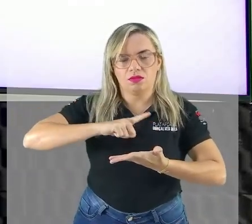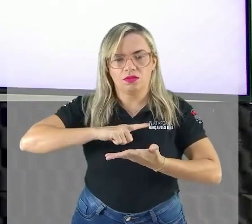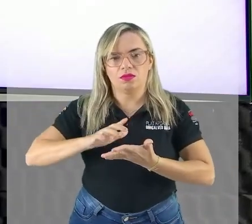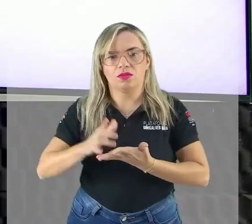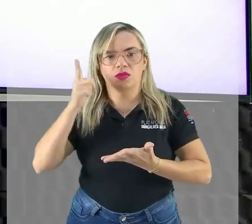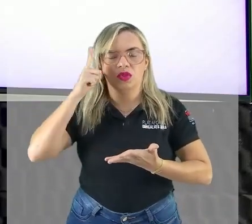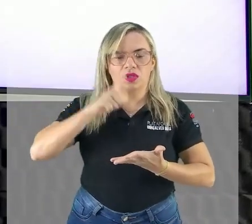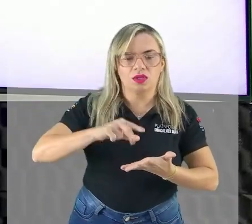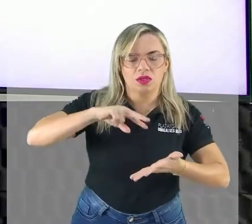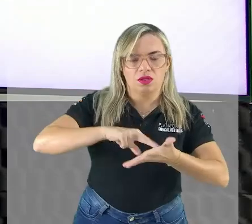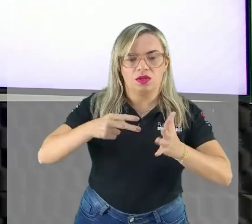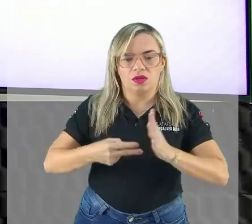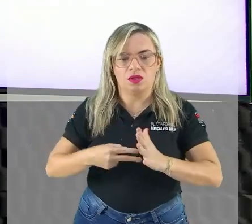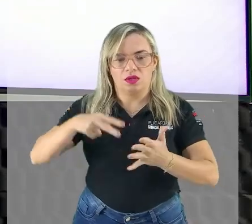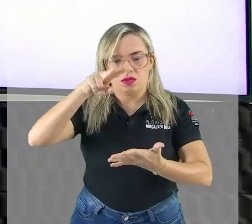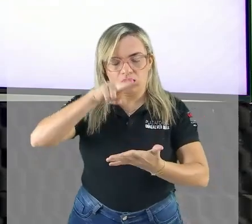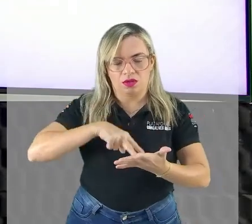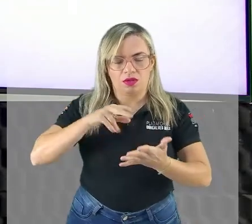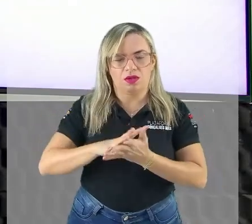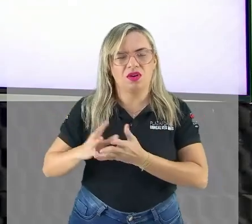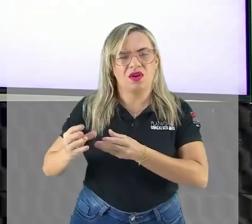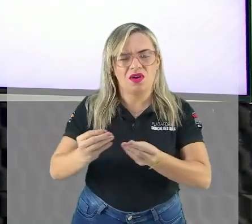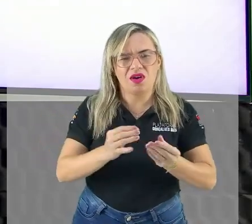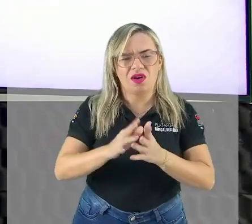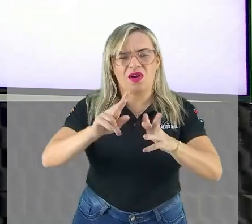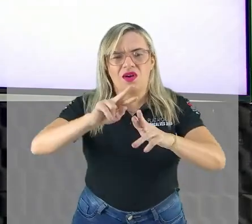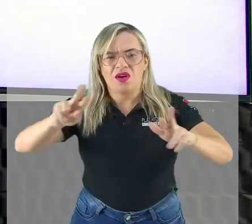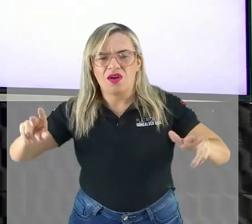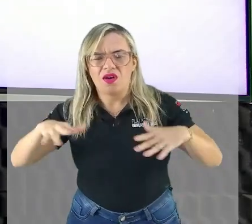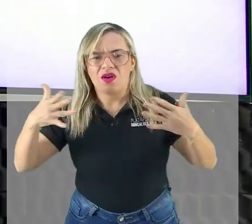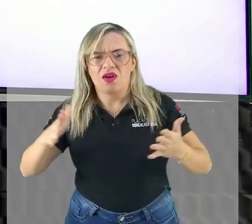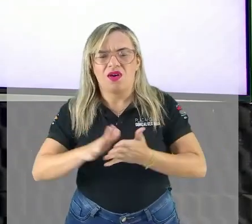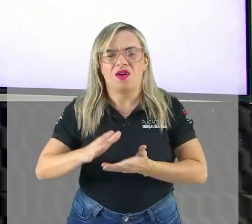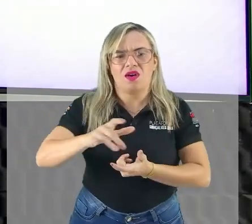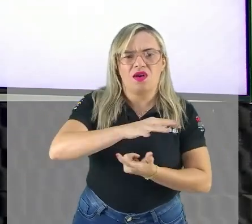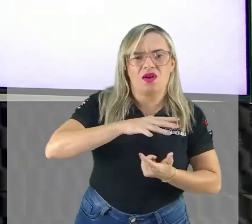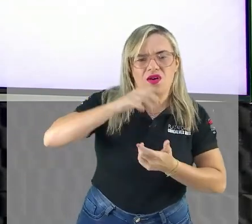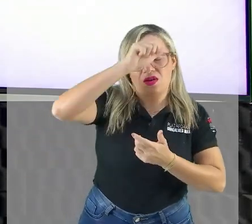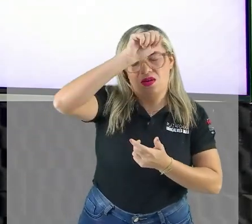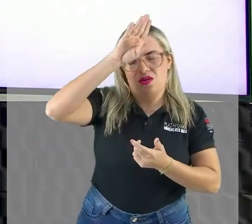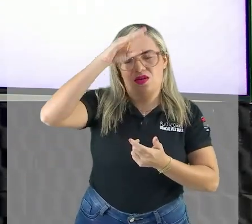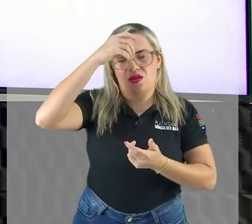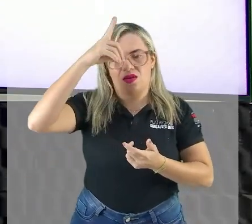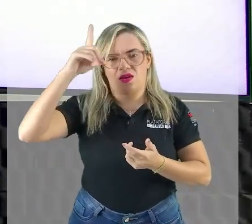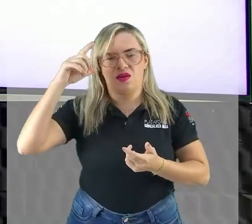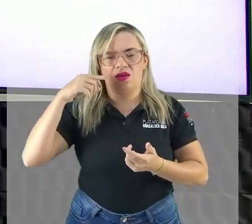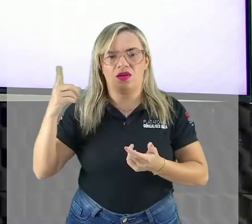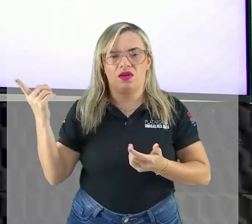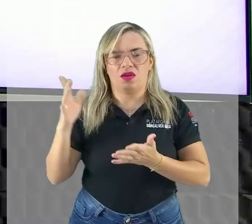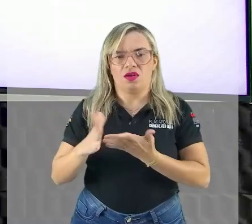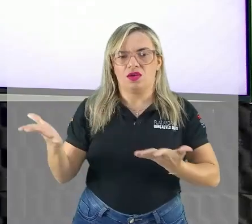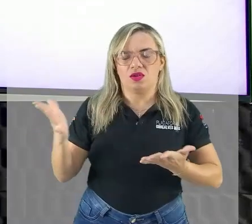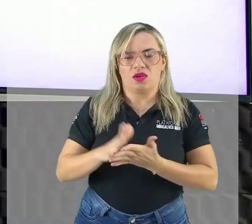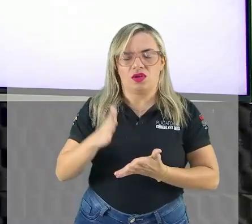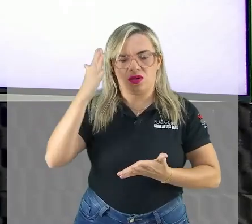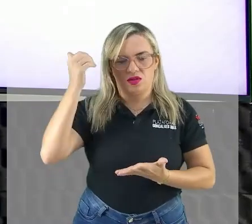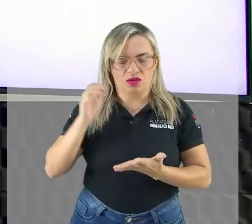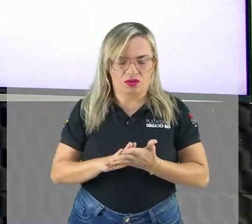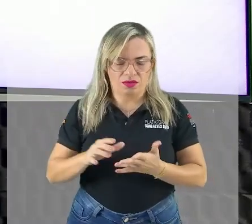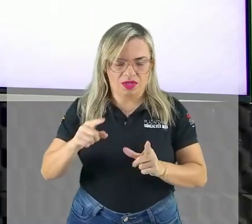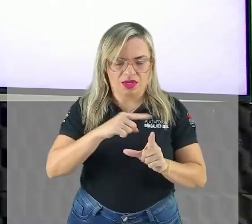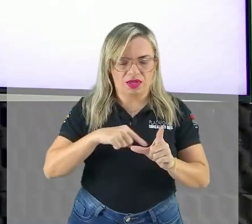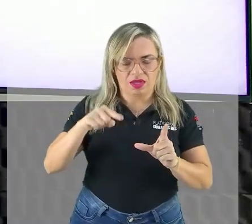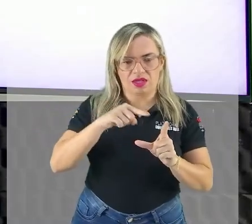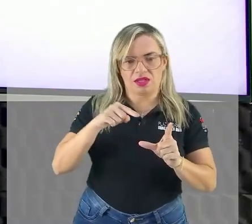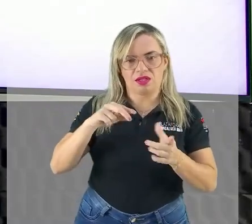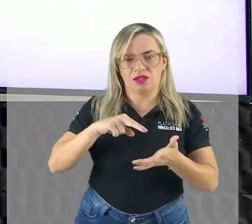condição de dar sentido ao que é lido. Porque muitas vezes, quando a gente fala de alfabetização, de letramento, a gente acha que é ler e codificar e decodificar as letras, né?